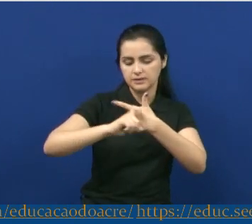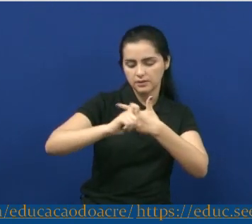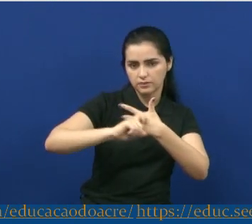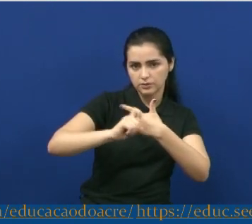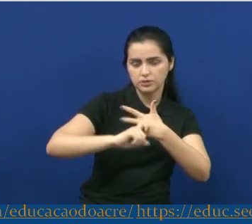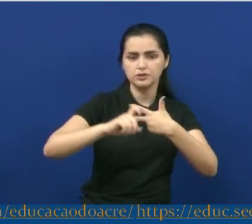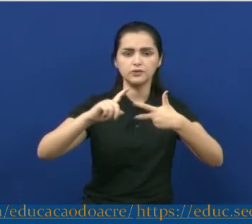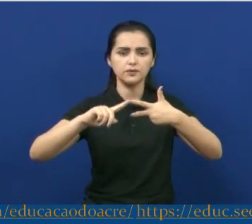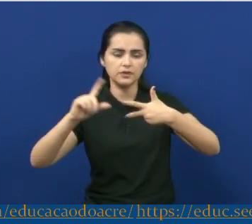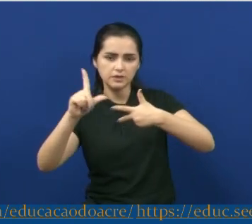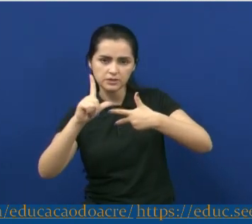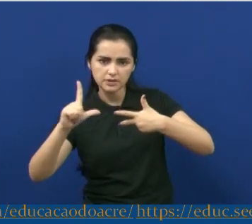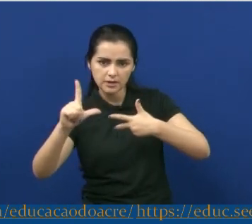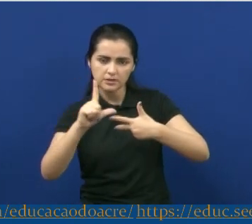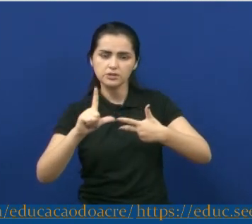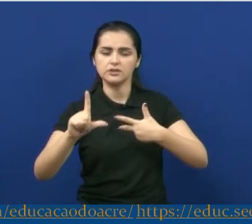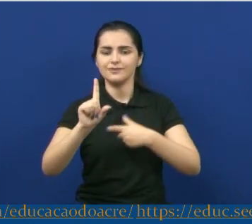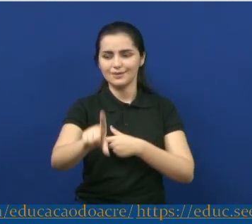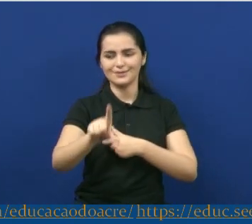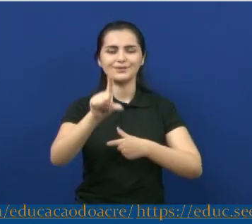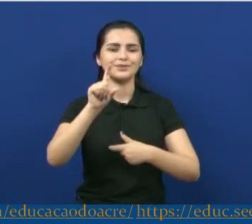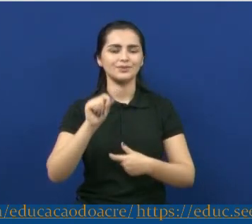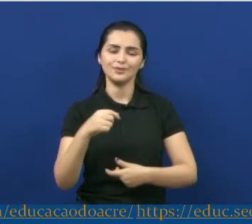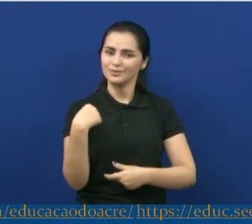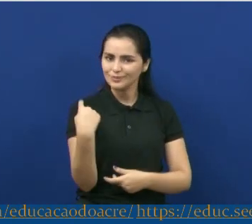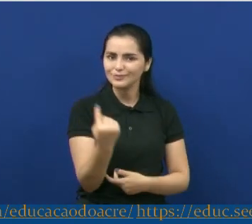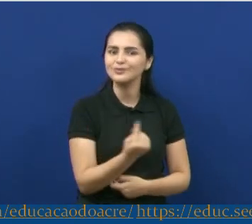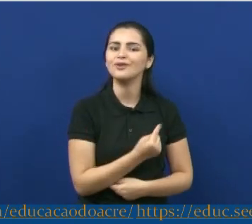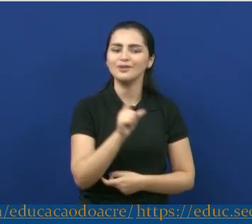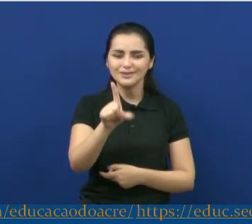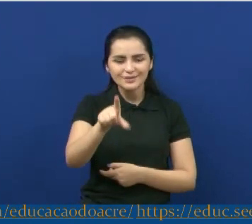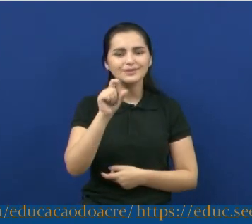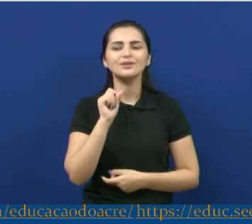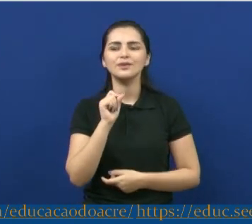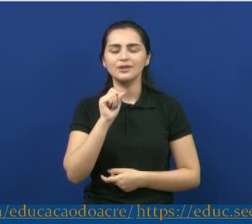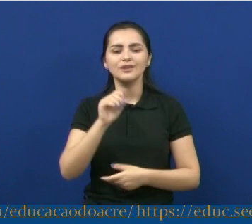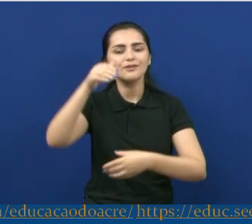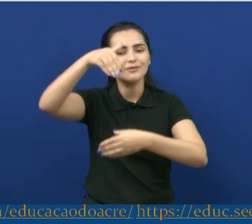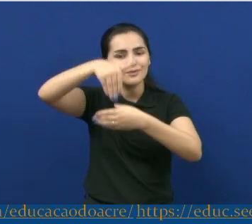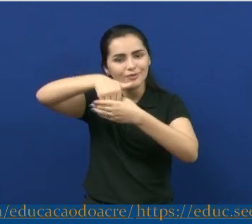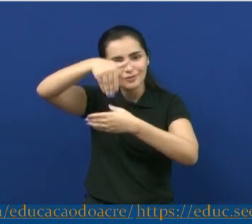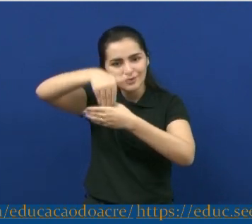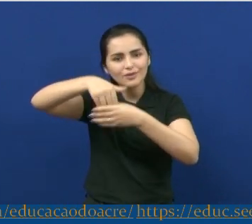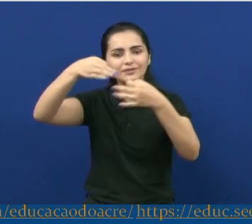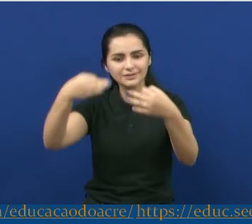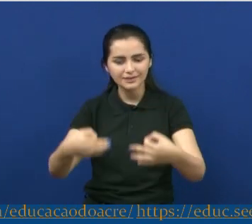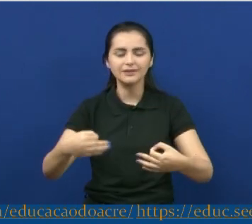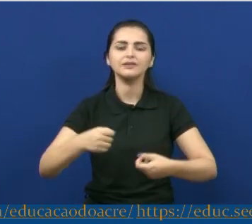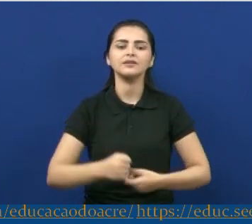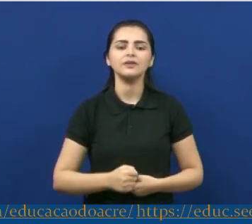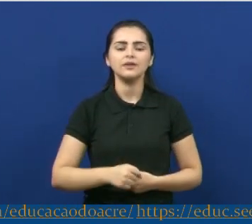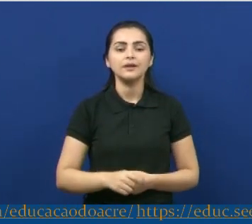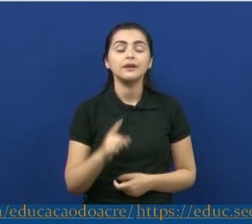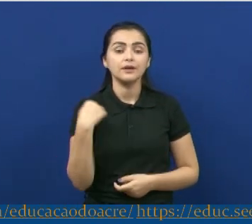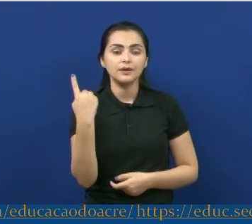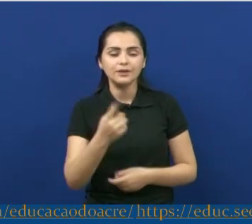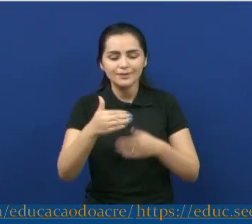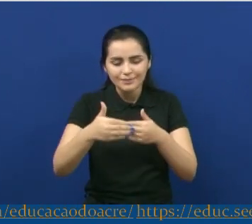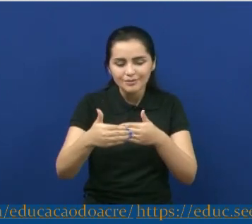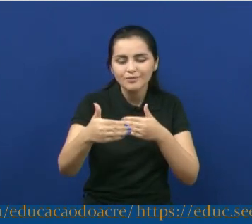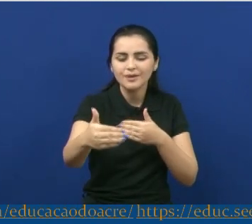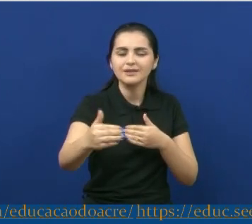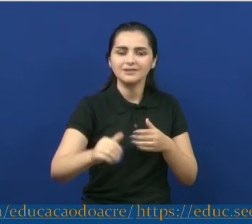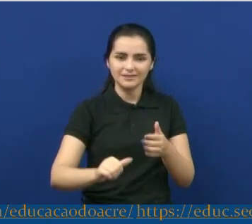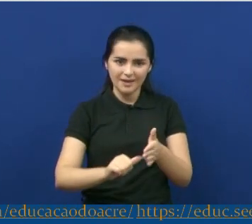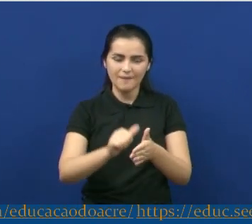o poder legislativo, eles são escolhidos por nós, através do voto, certo? E é aí que a gente entra na